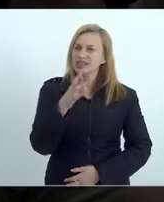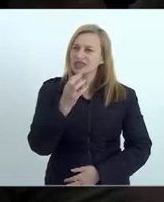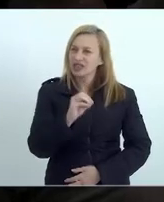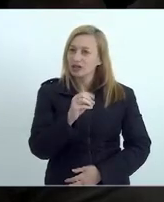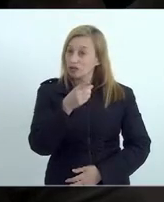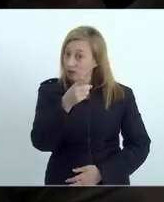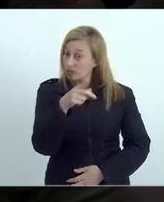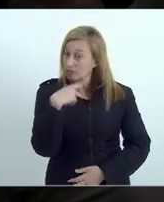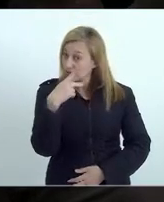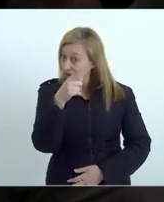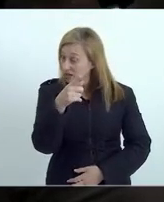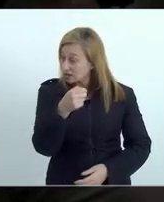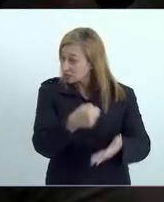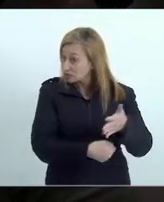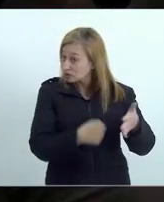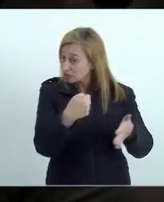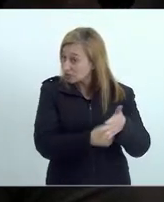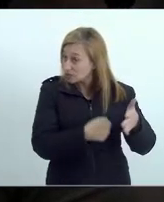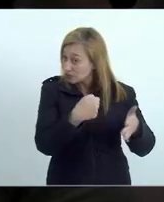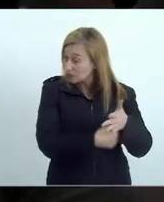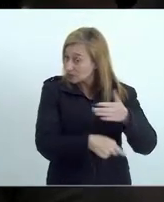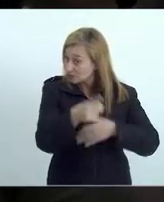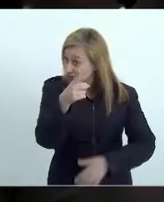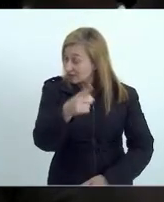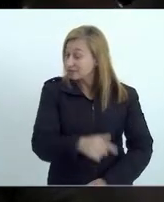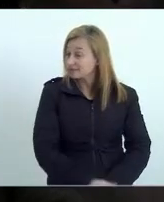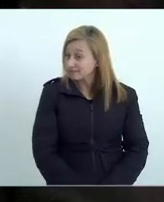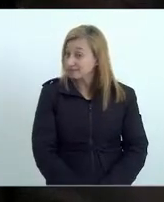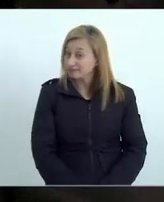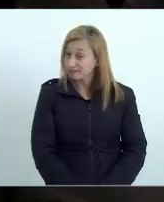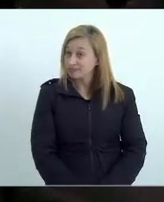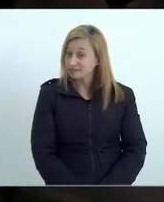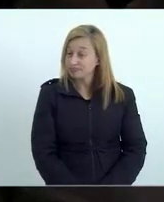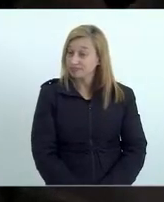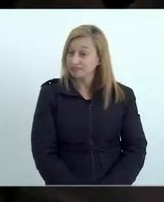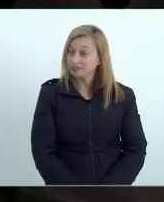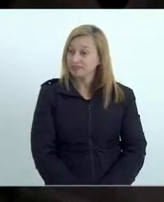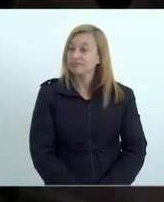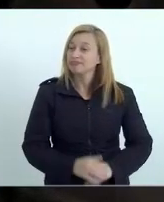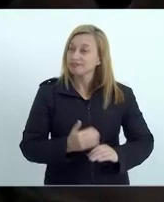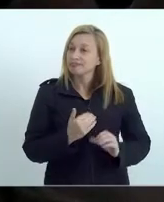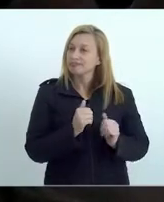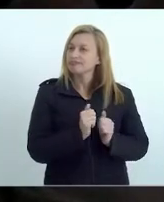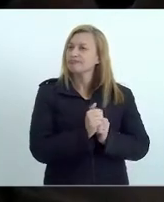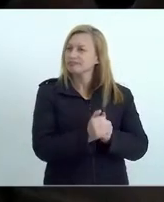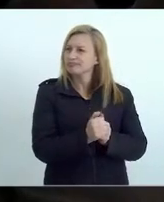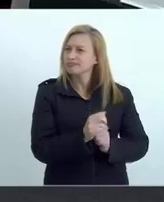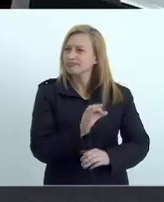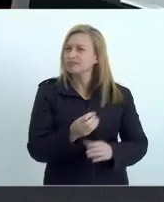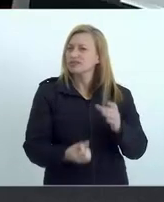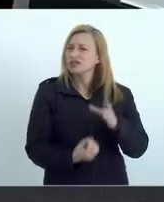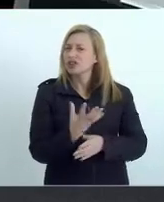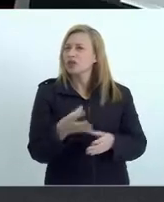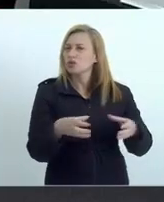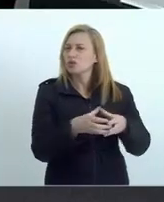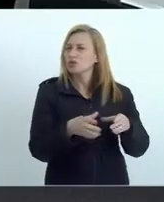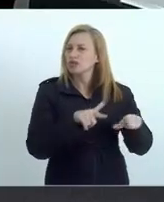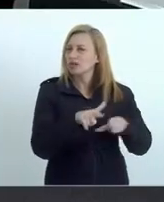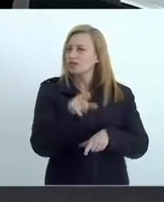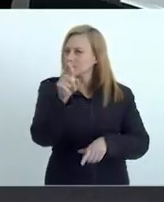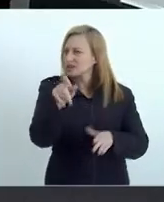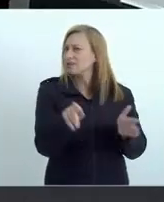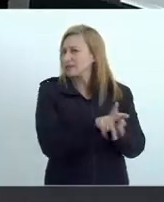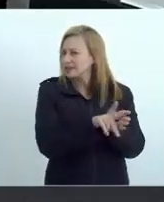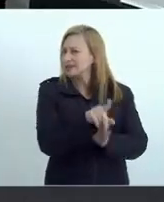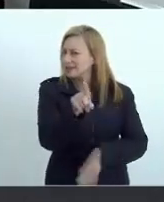foi citado aí na tua luta Incondicional aí que a gente deu bom encaminhamento criar um grupo de trabalho que certamente